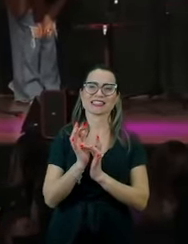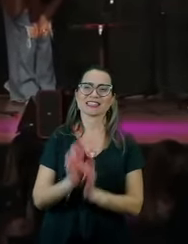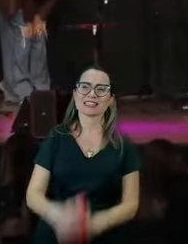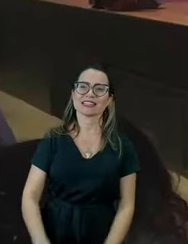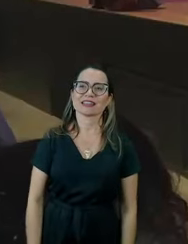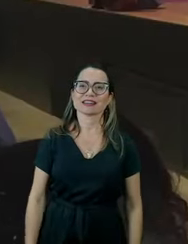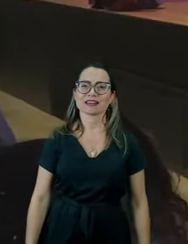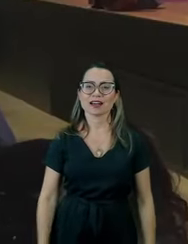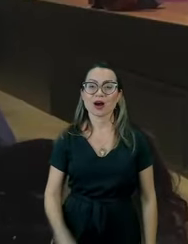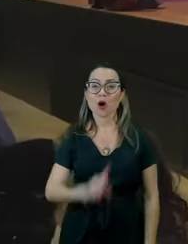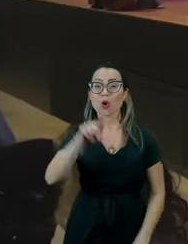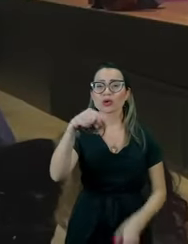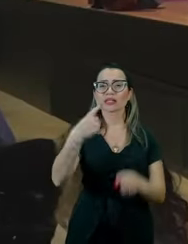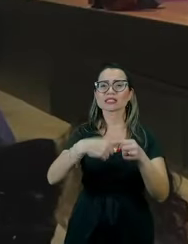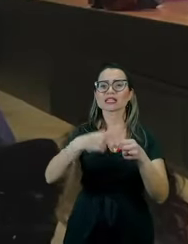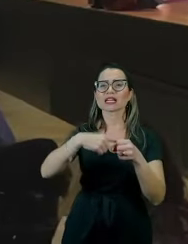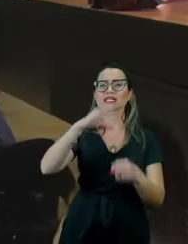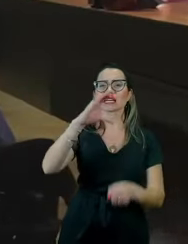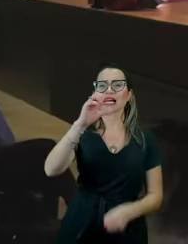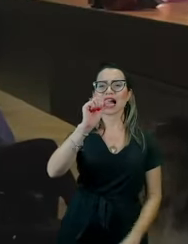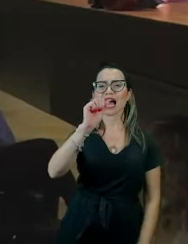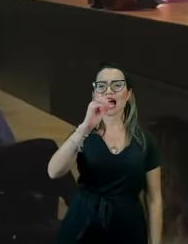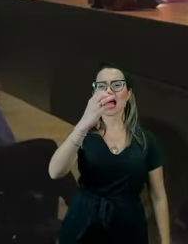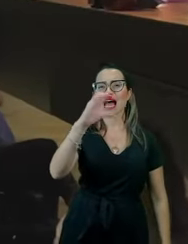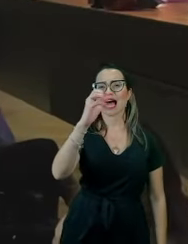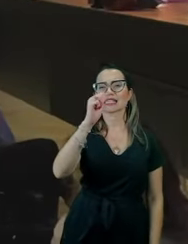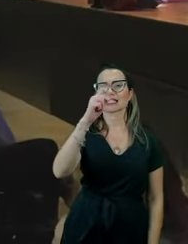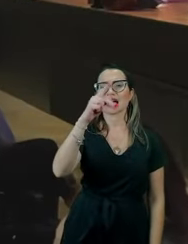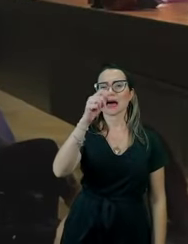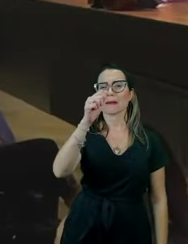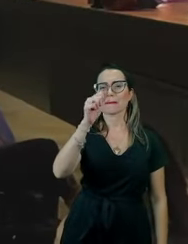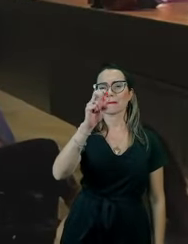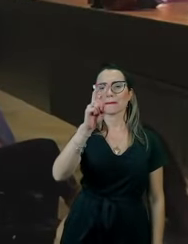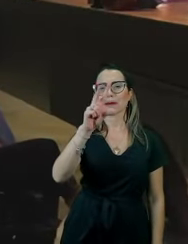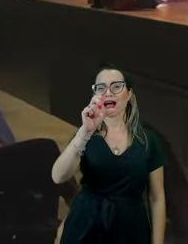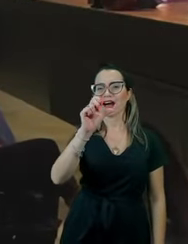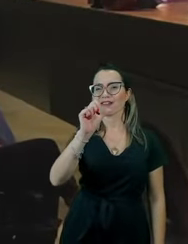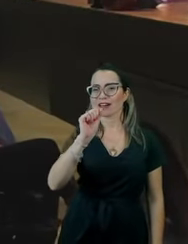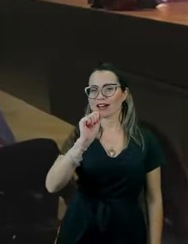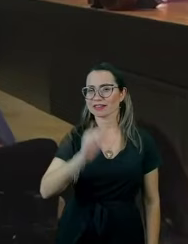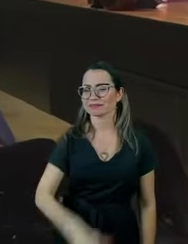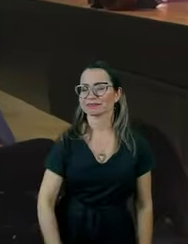Caçapava do Sul. Seja bem-vindo em nome de Jesus. Lá.